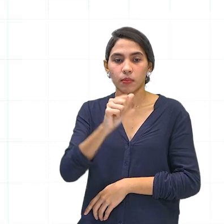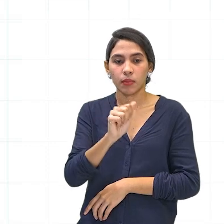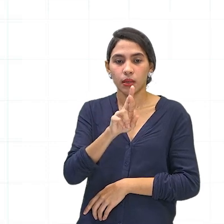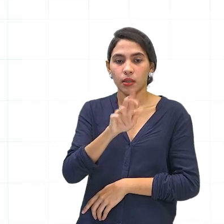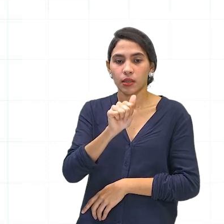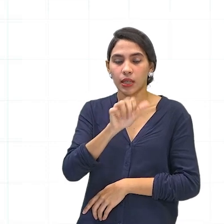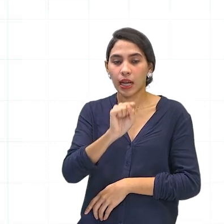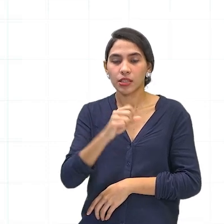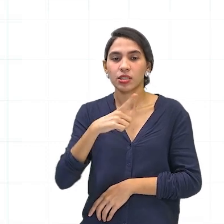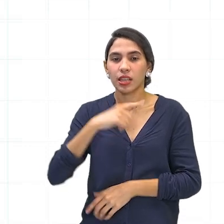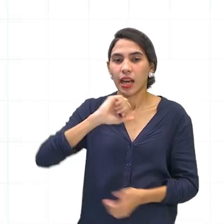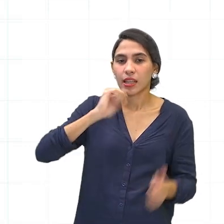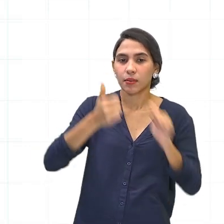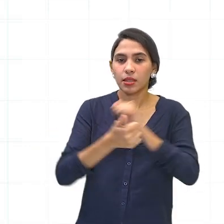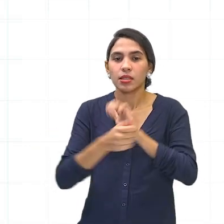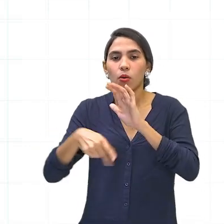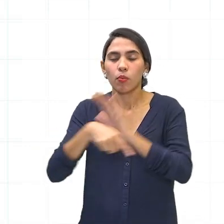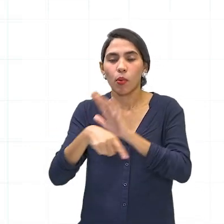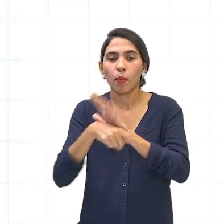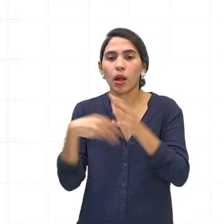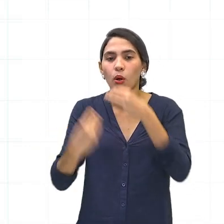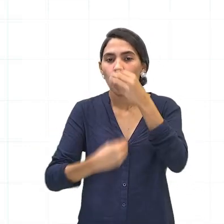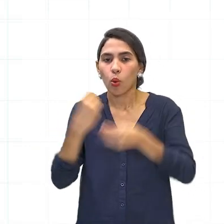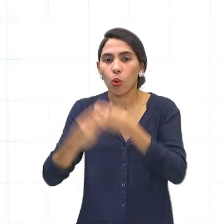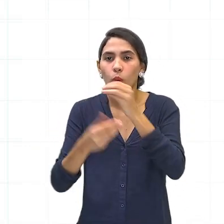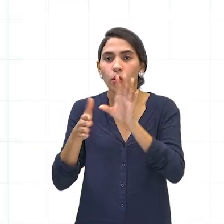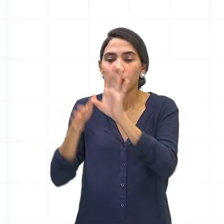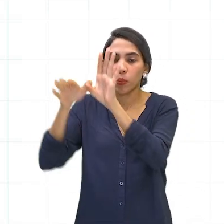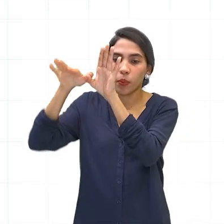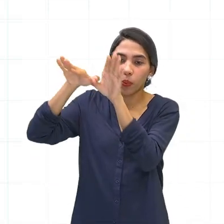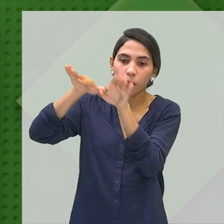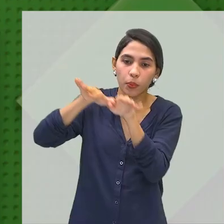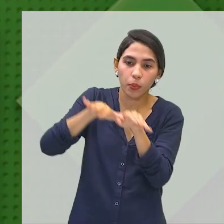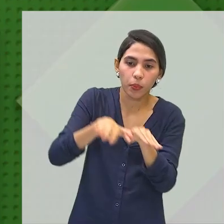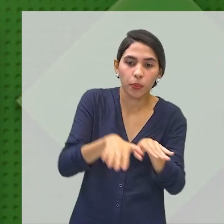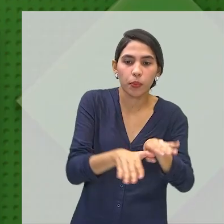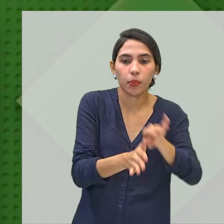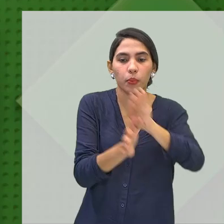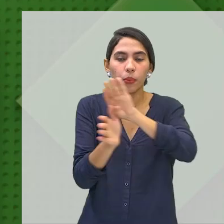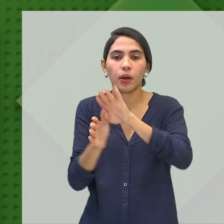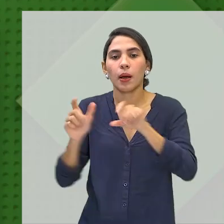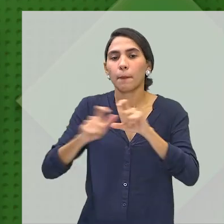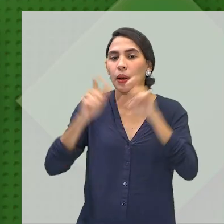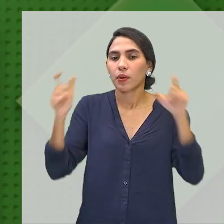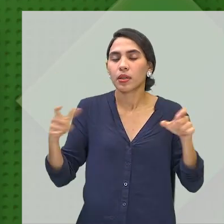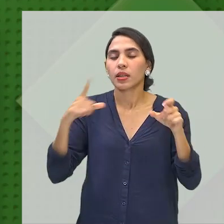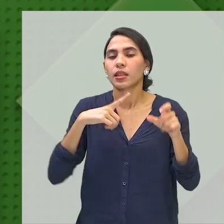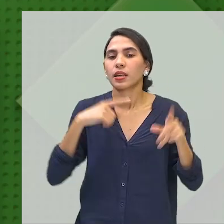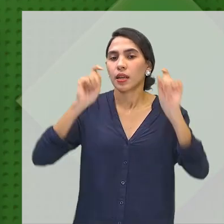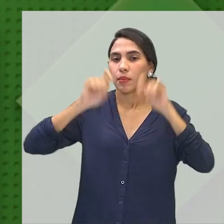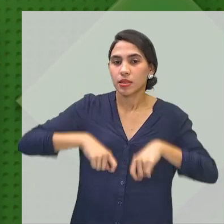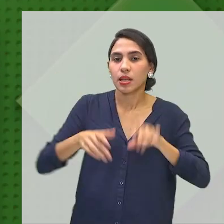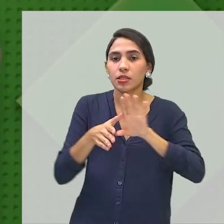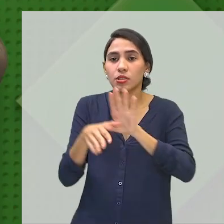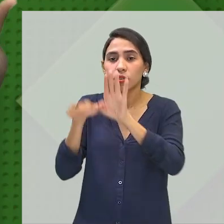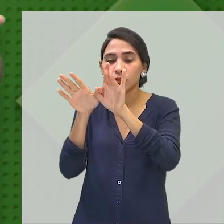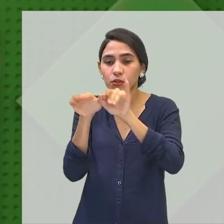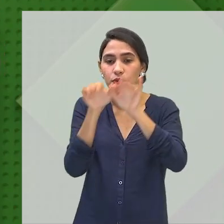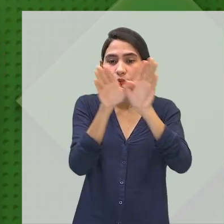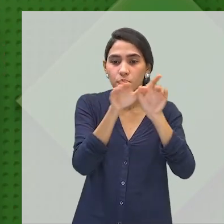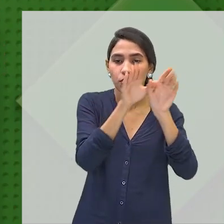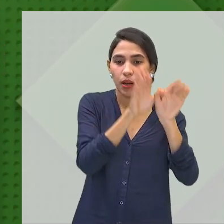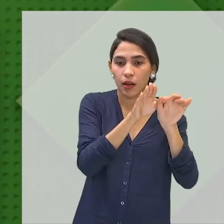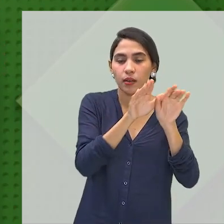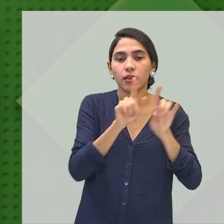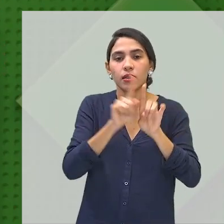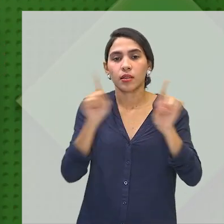o voo, né? Como nós sabemos, as aves elas vão ser, algumas delas, né, a grande maioria ali vão ser capazes de voar. As aves que